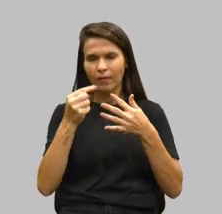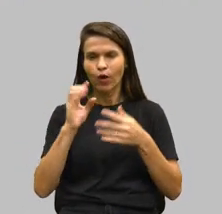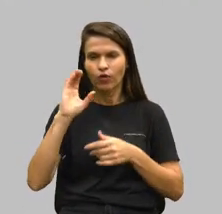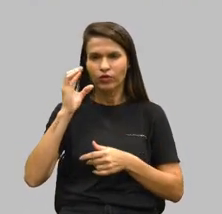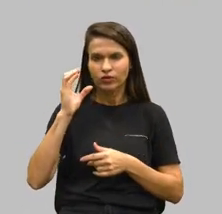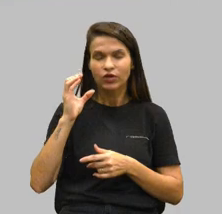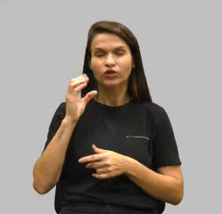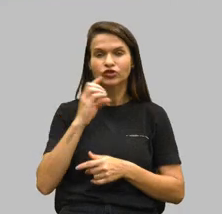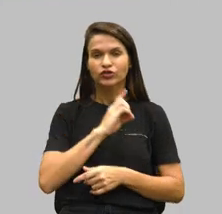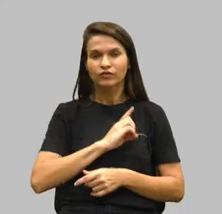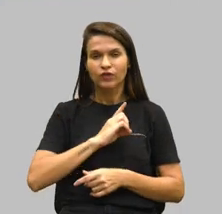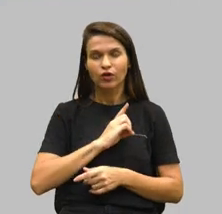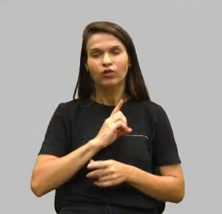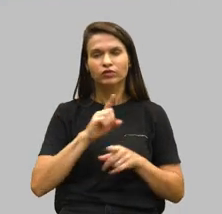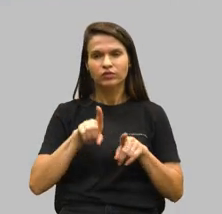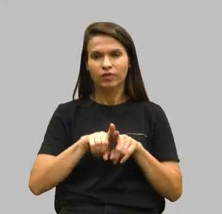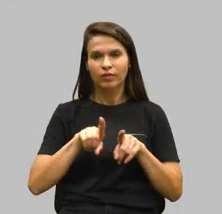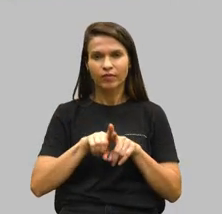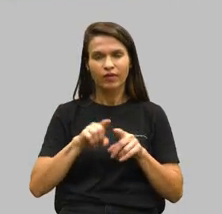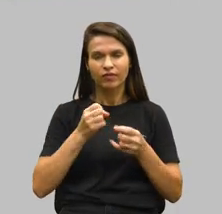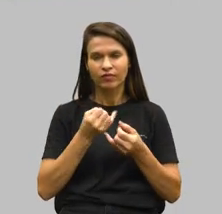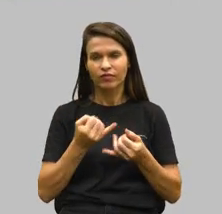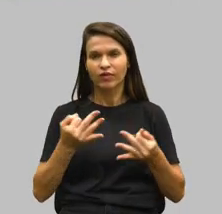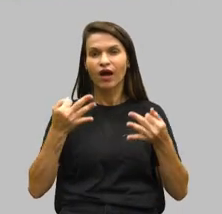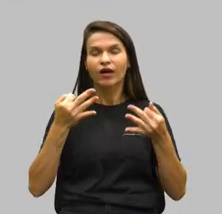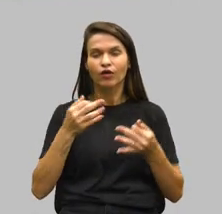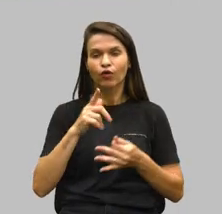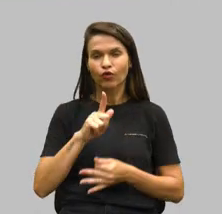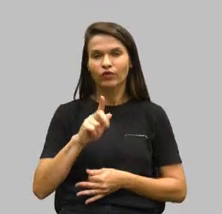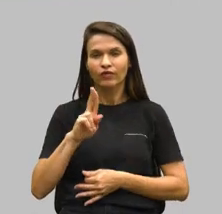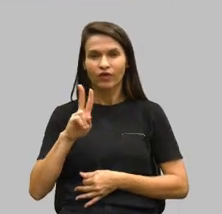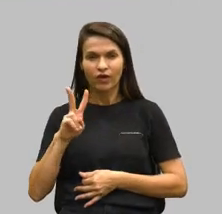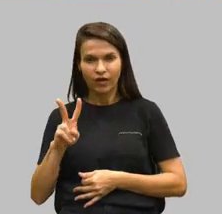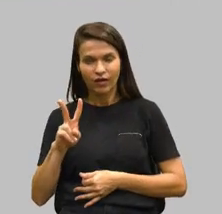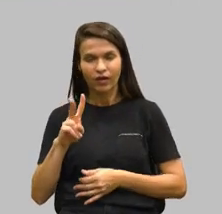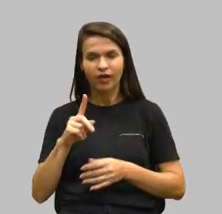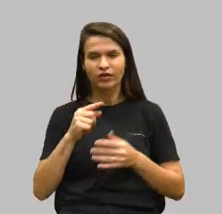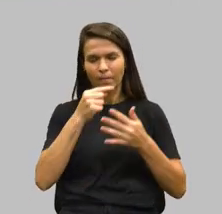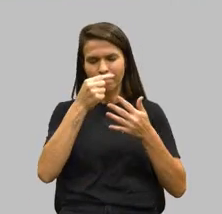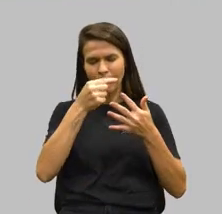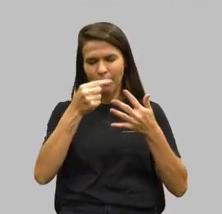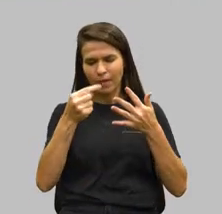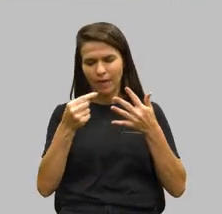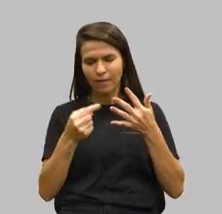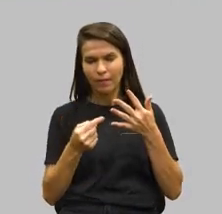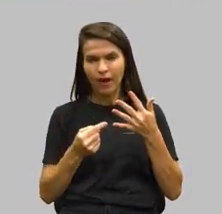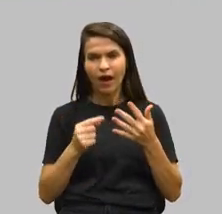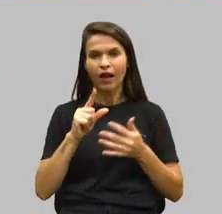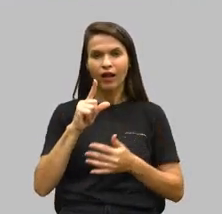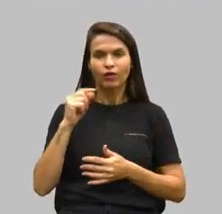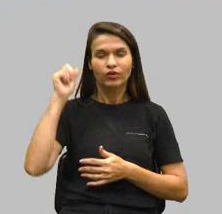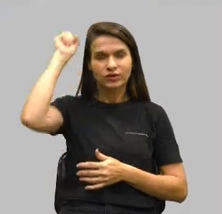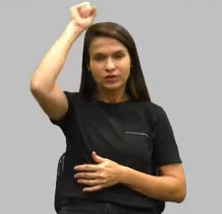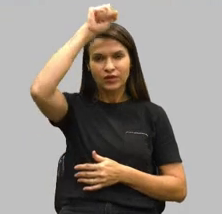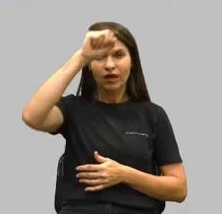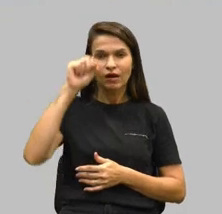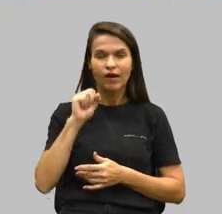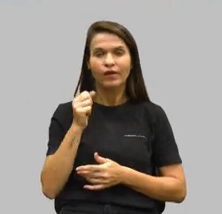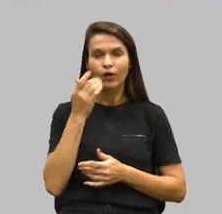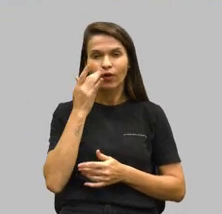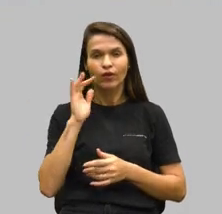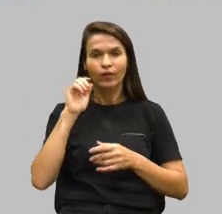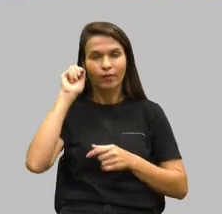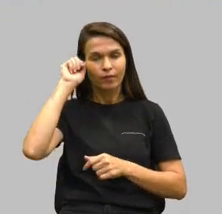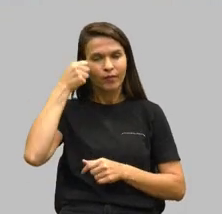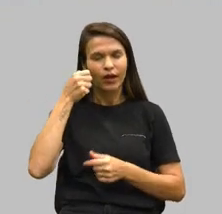Divinópolis Esmeraldas Governador Valadares Itabira Itabirito Itaúna Lagoa Santa Mariana Ouro Preto Pedro Leopoldo